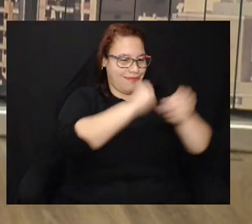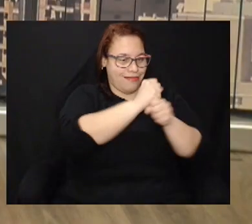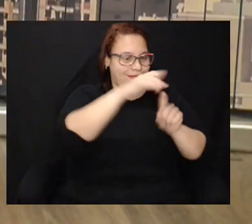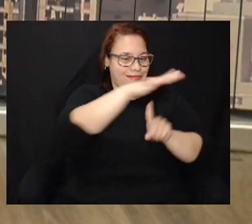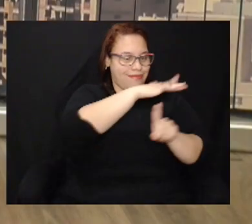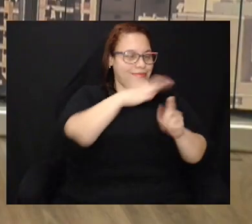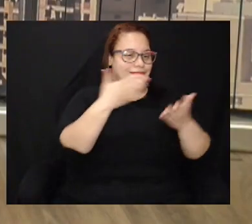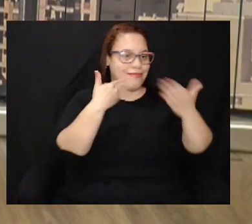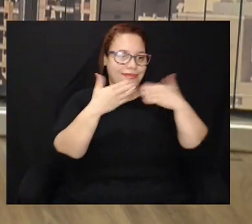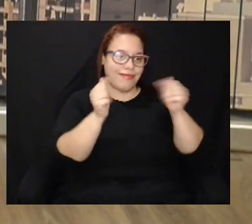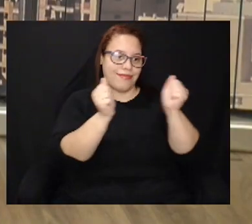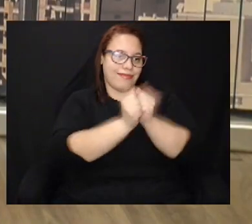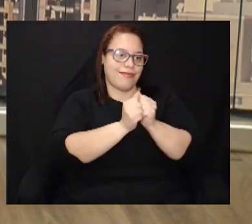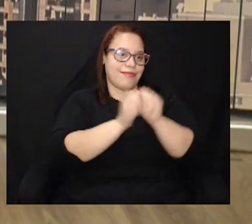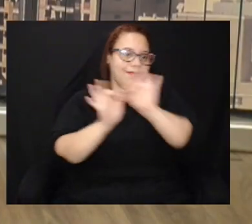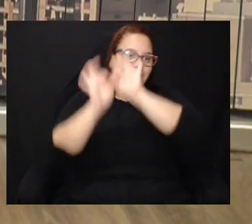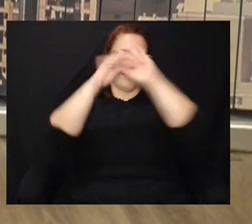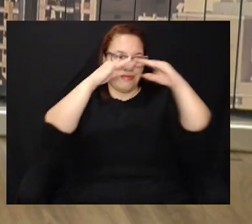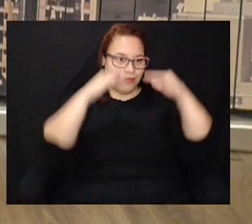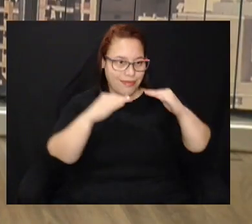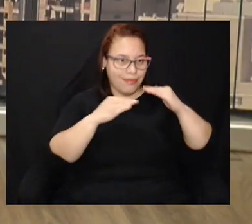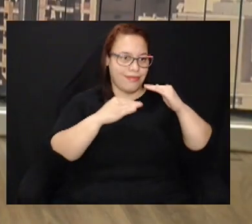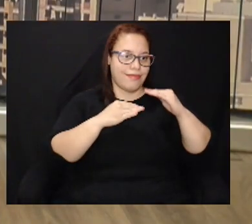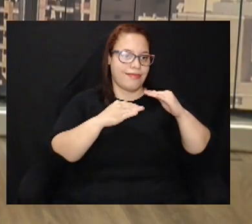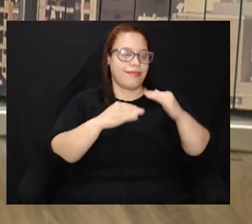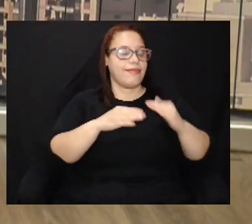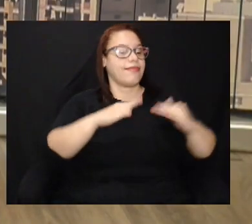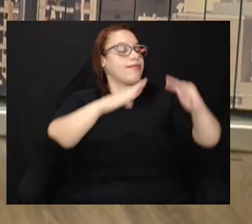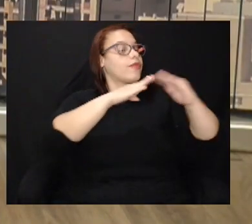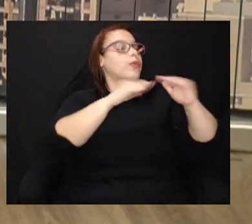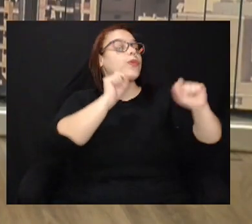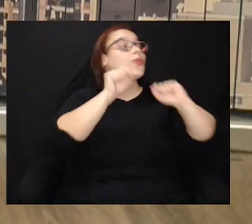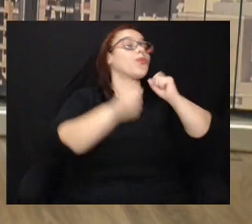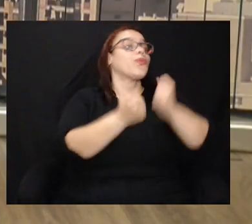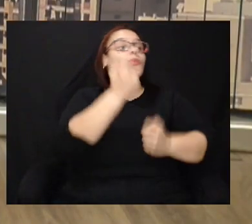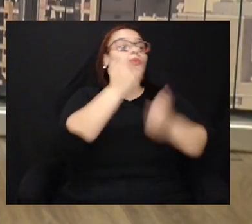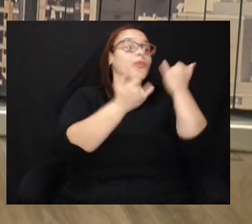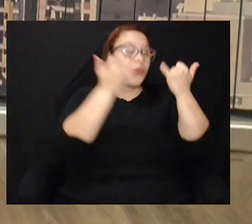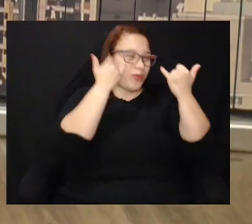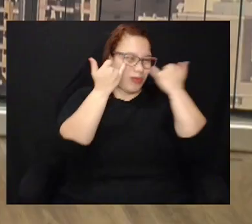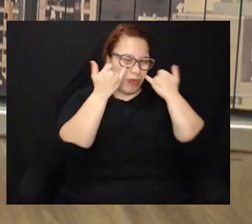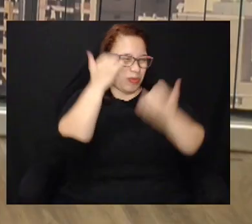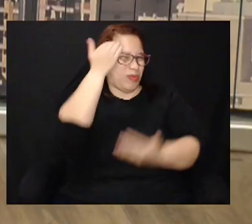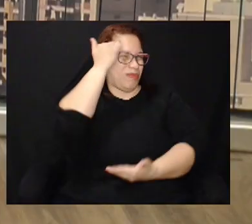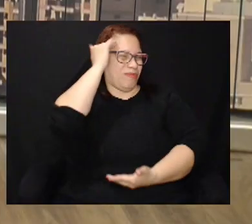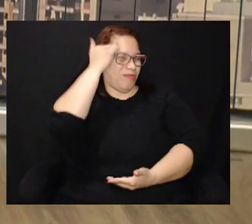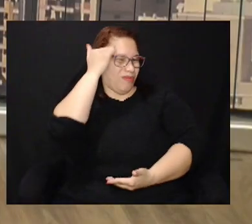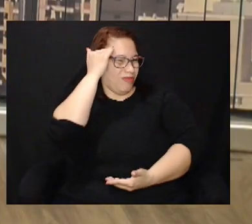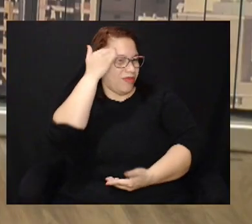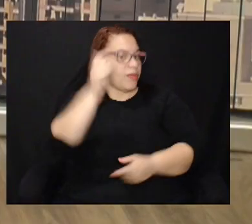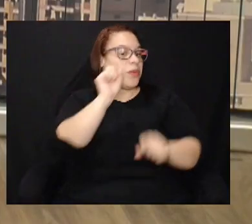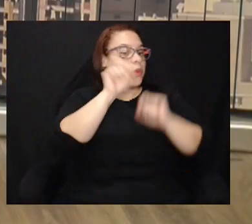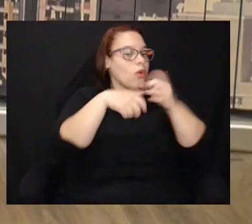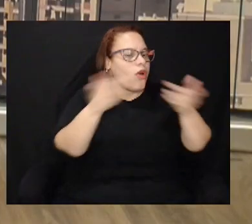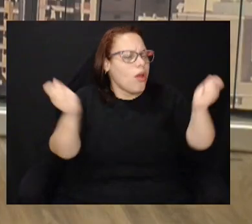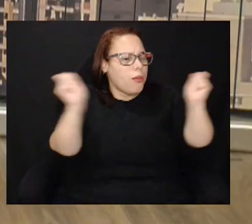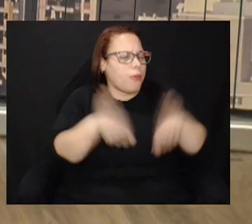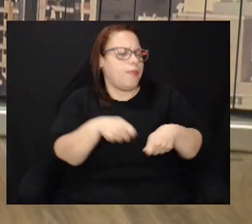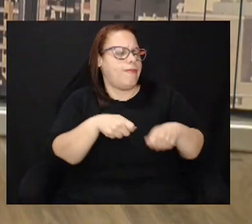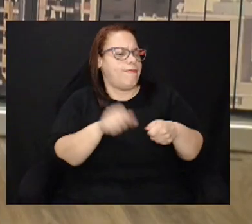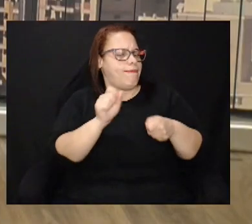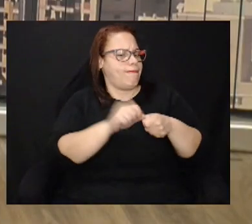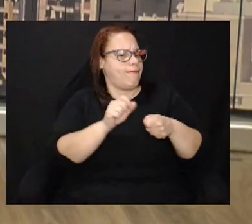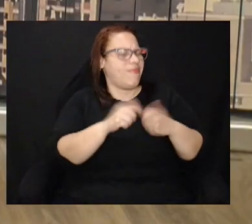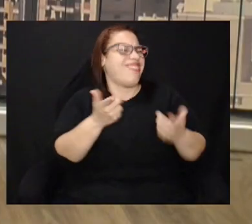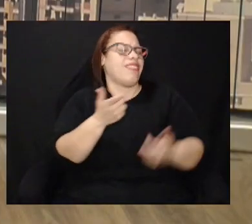nosso telespectador, passar para quem está lá em casa um pouquinho desse entendimento e do que é possível fazer. Porque às vezes parece que a gente está